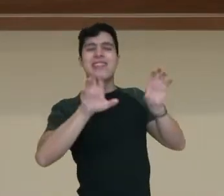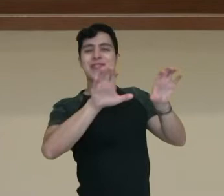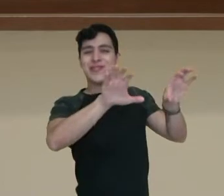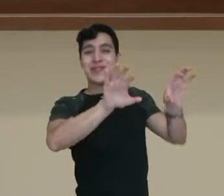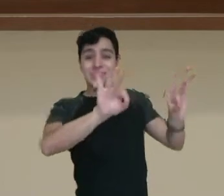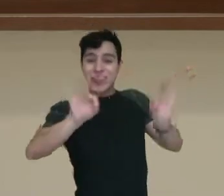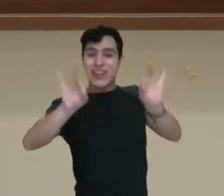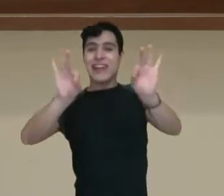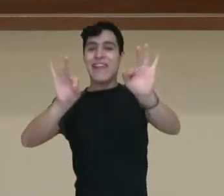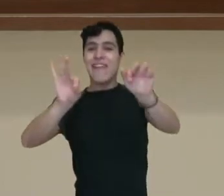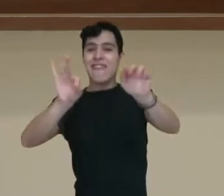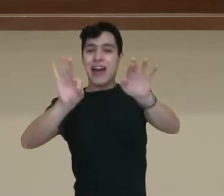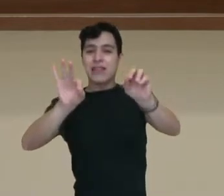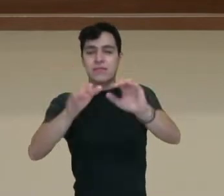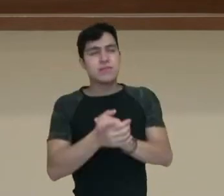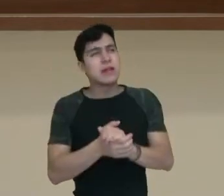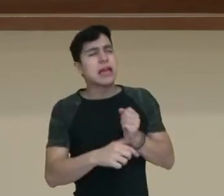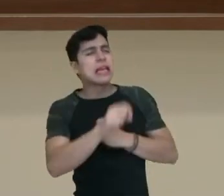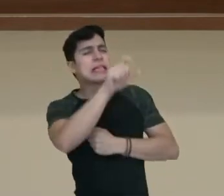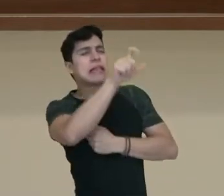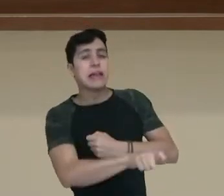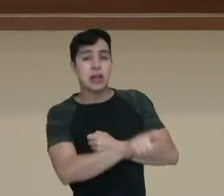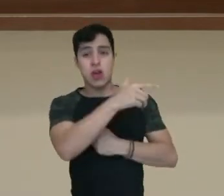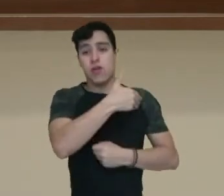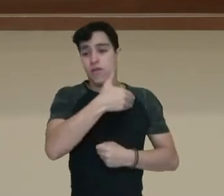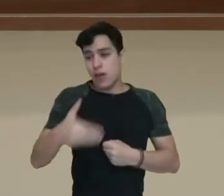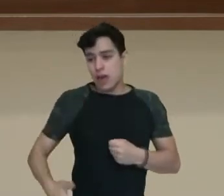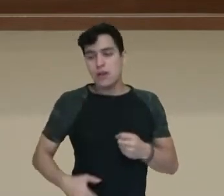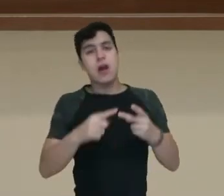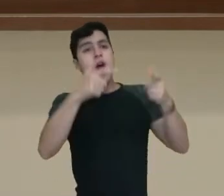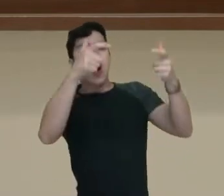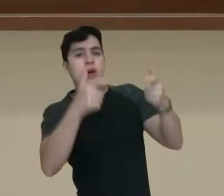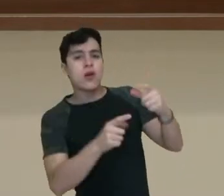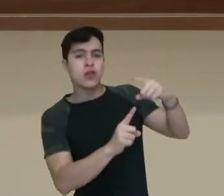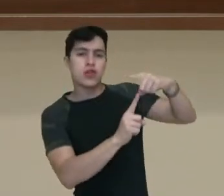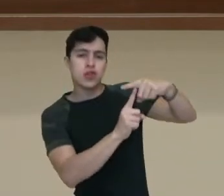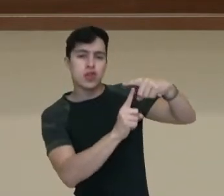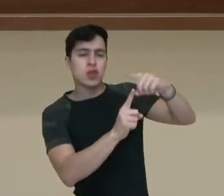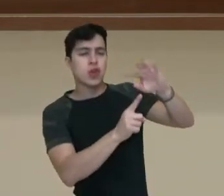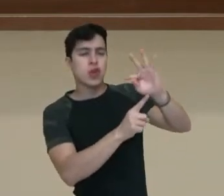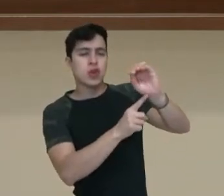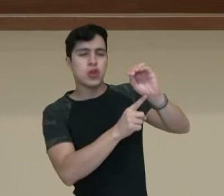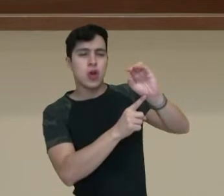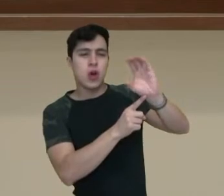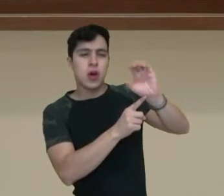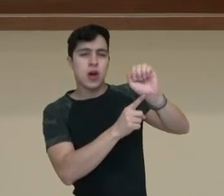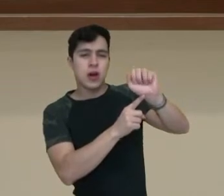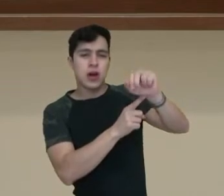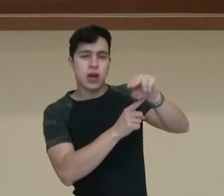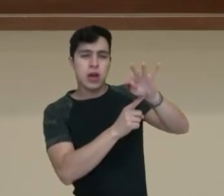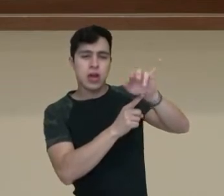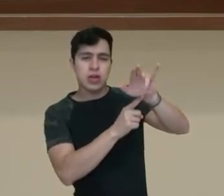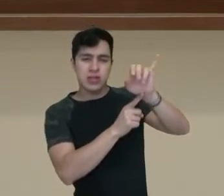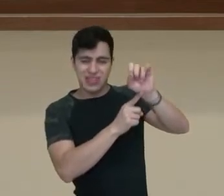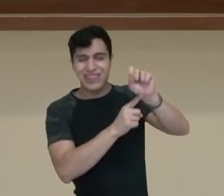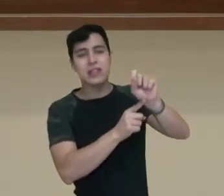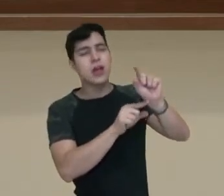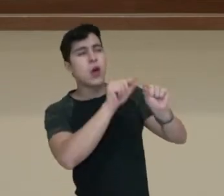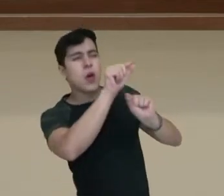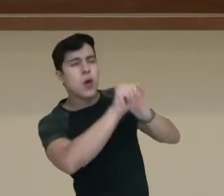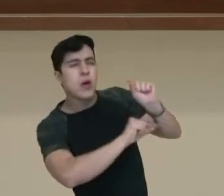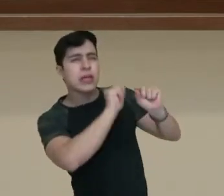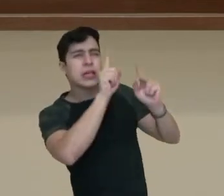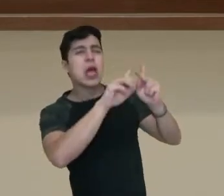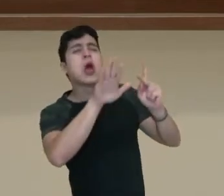pensar, quem? Governo. Onde? Tocantins. Viram? Sempre nós temos esse movimento. O